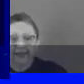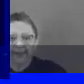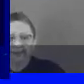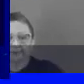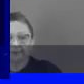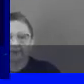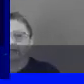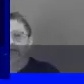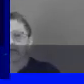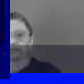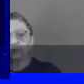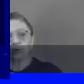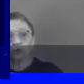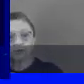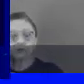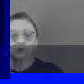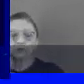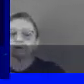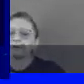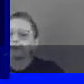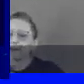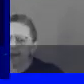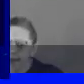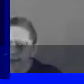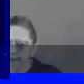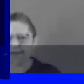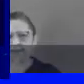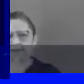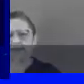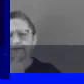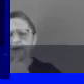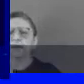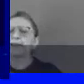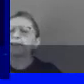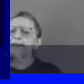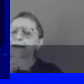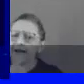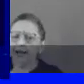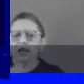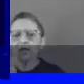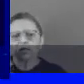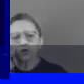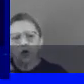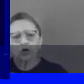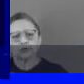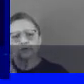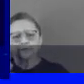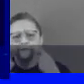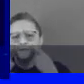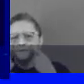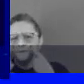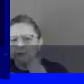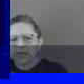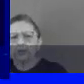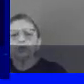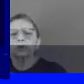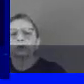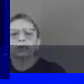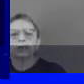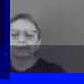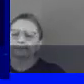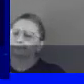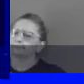sob o ponto de vista ideológico. Um comunista de carteirinha que desrespeitou o Congresso Nacional